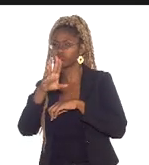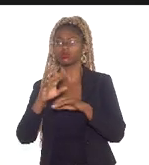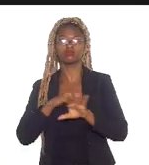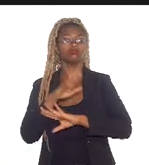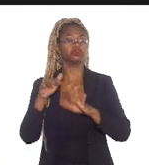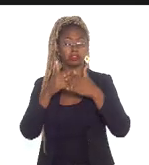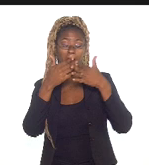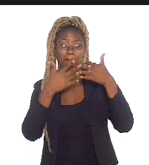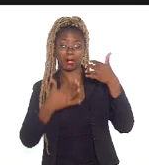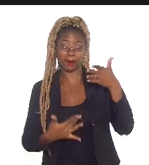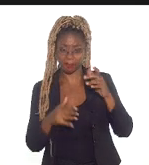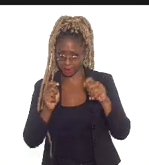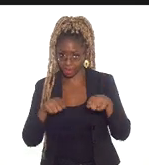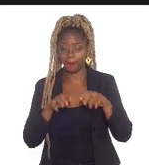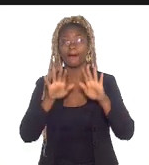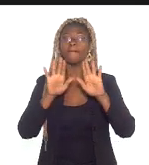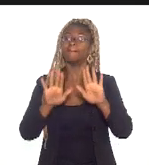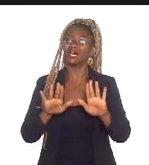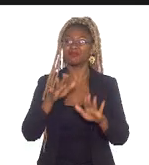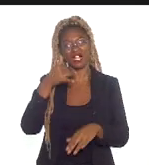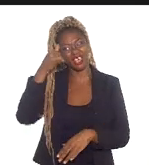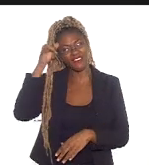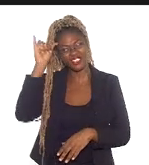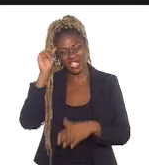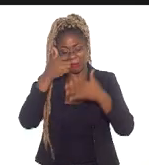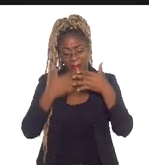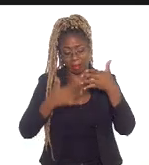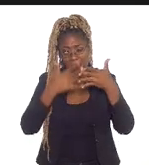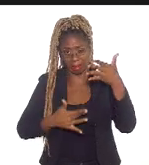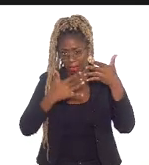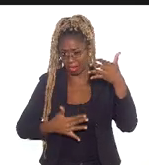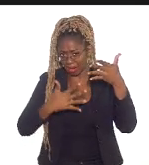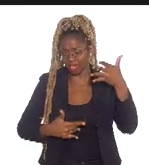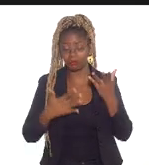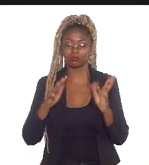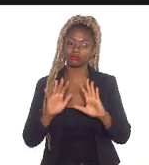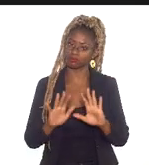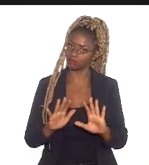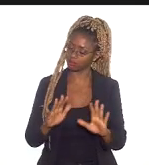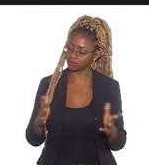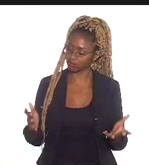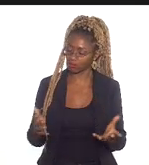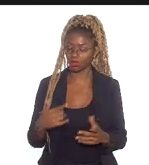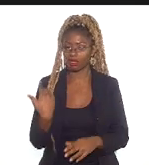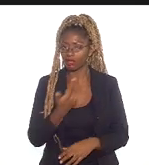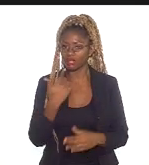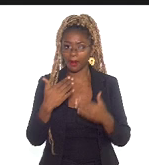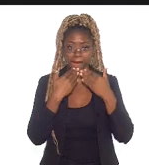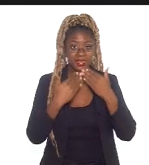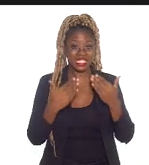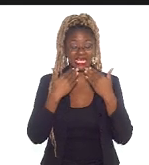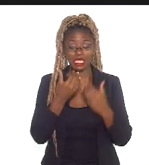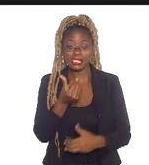os detalhes, mas para evitar o detalhamento excessivo, nós estamos apresentando 6 empresas que compõem